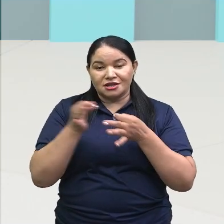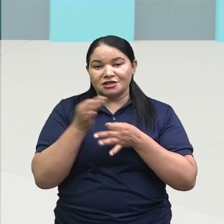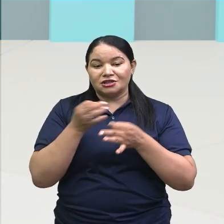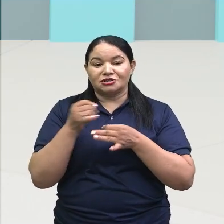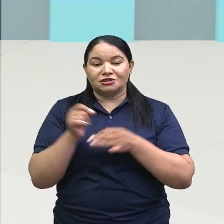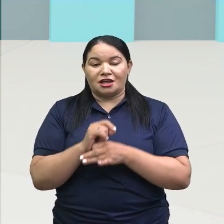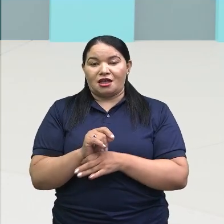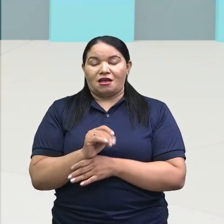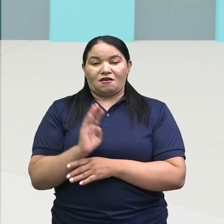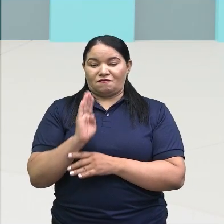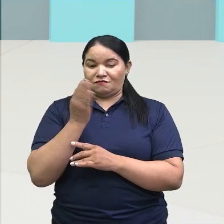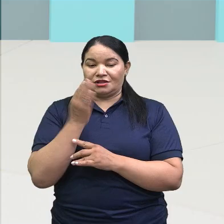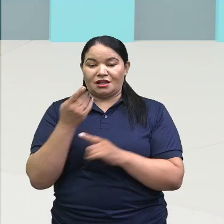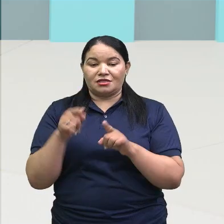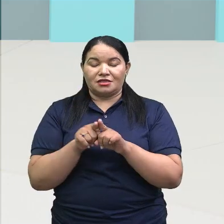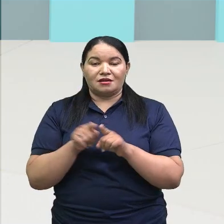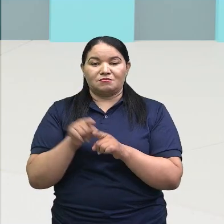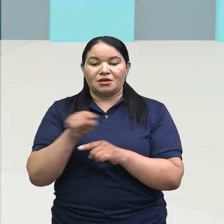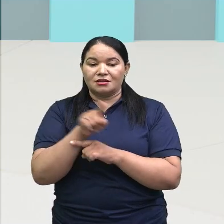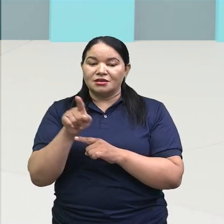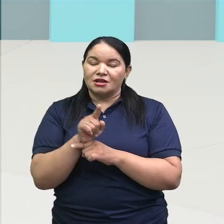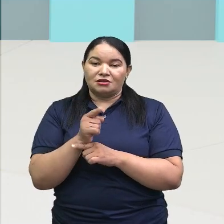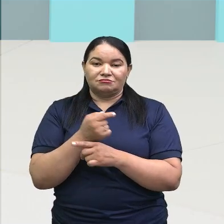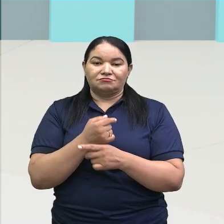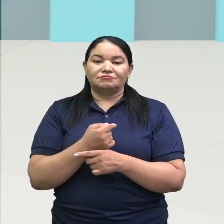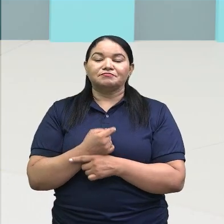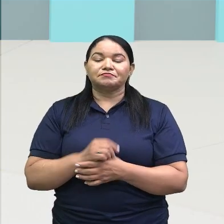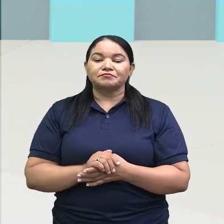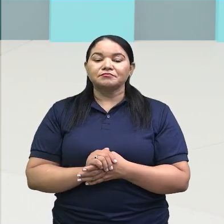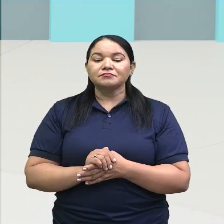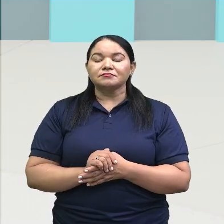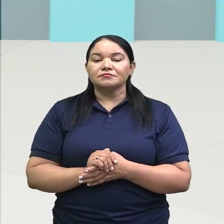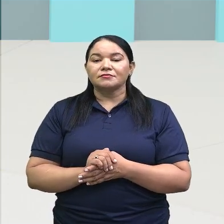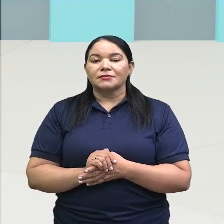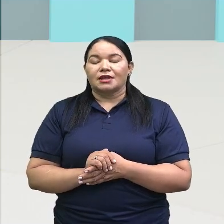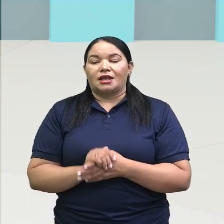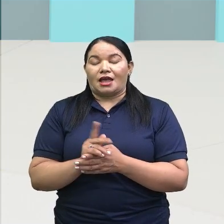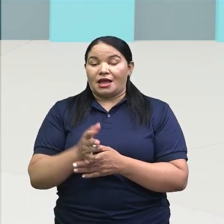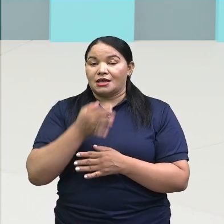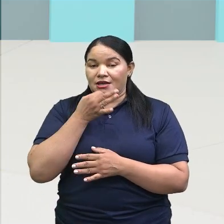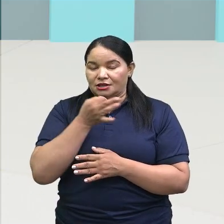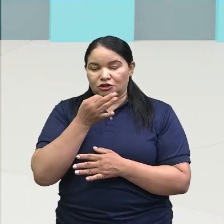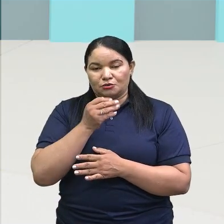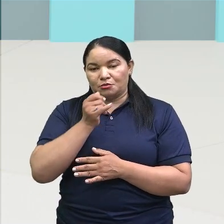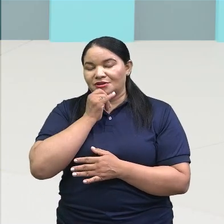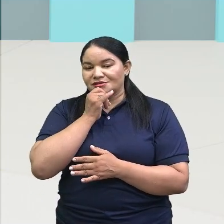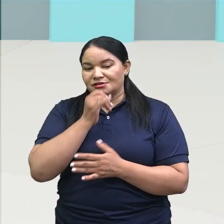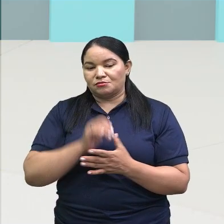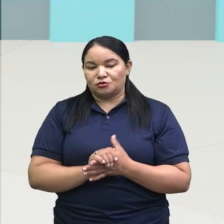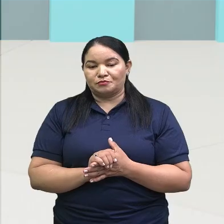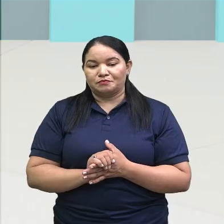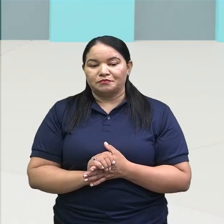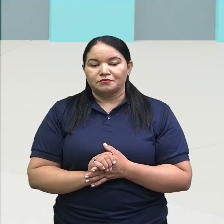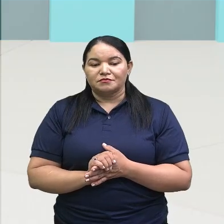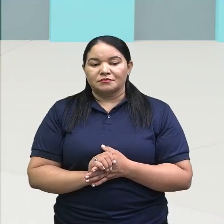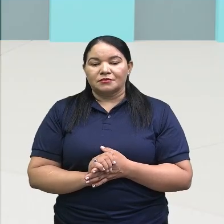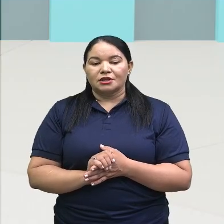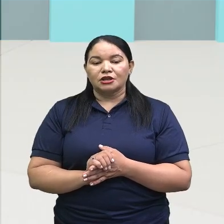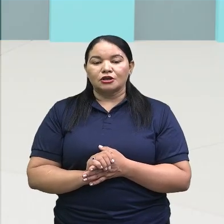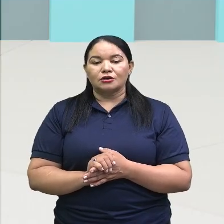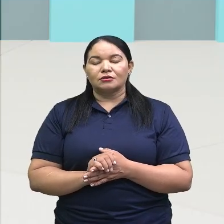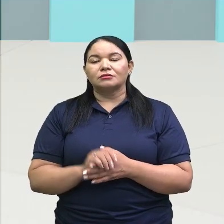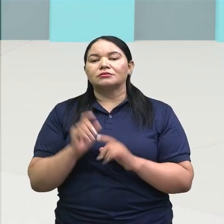à futilidade desses indivíduos. O que acontece? Ele faz uma crítica, por exemplo, ao cientificismo.